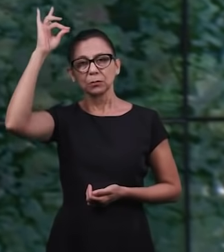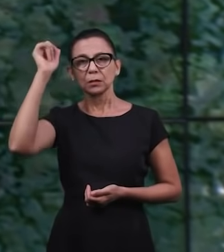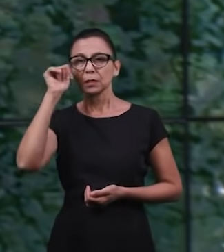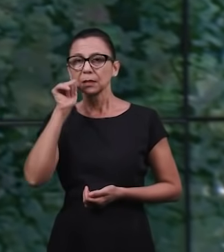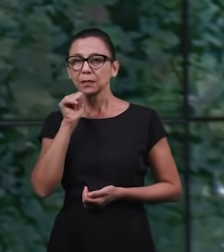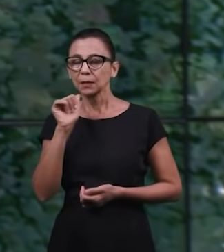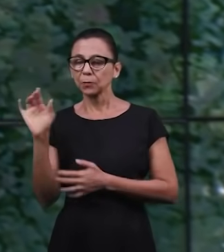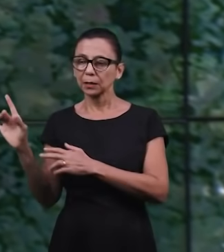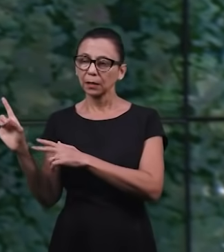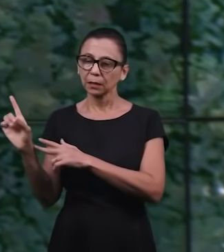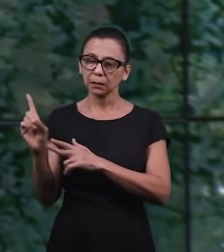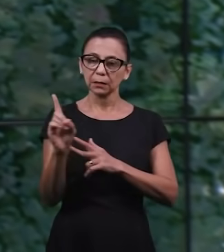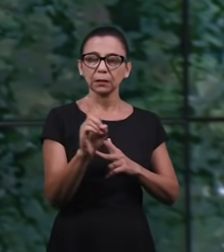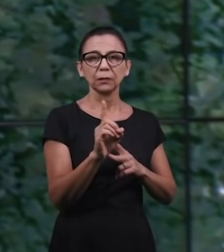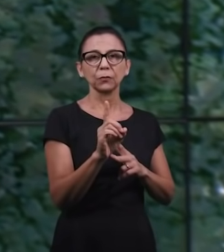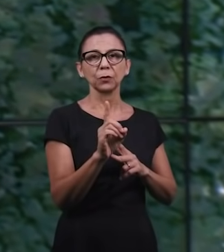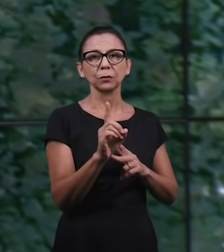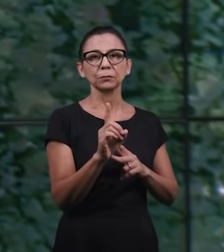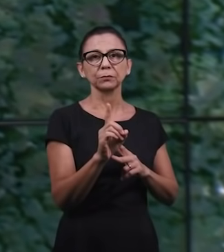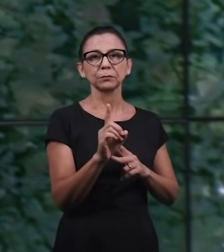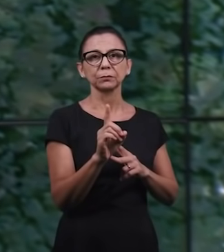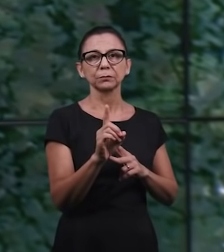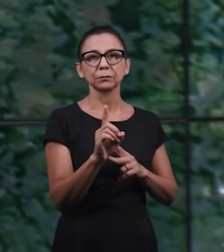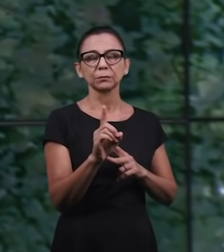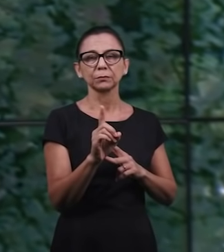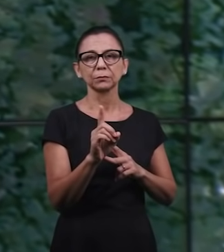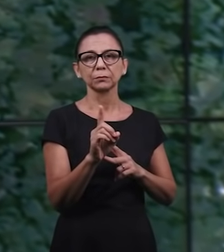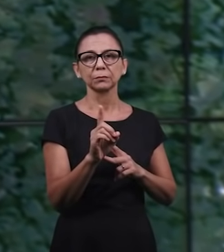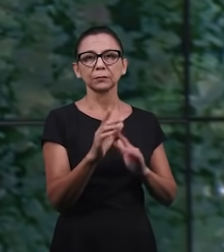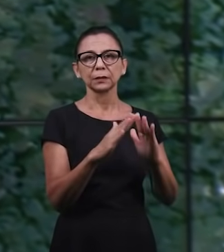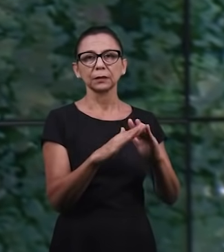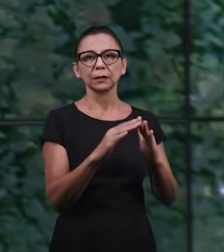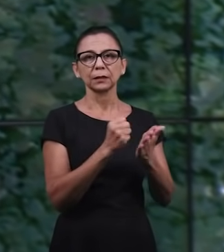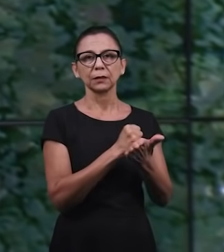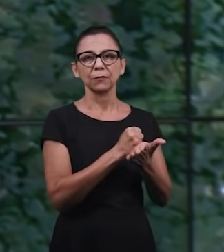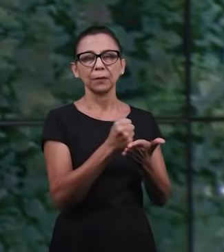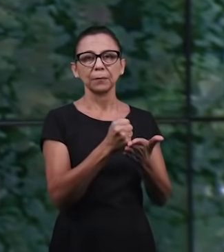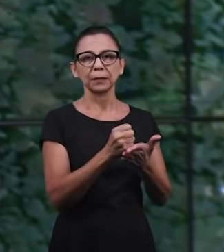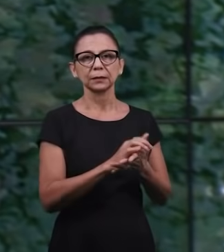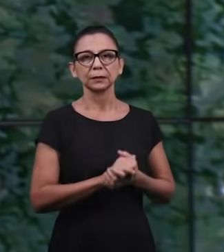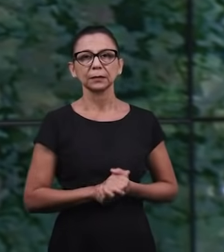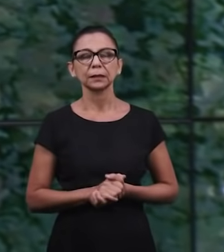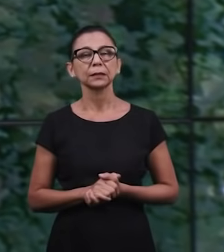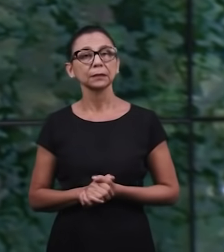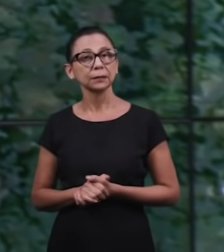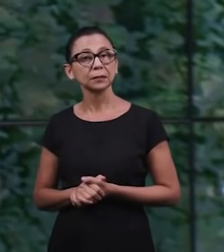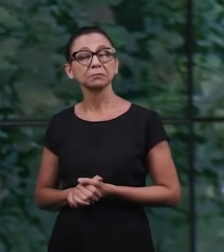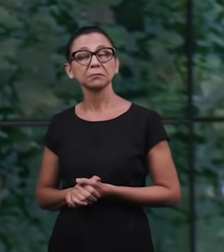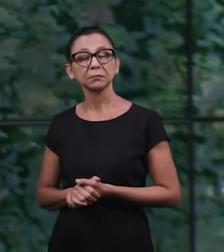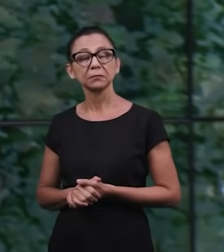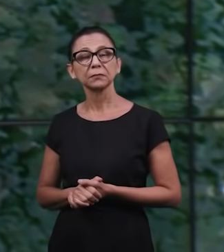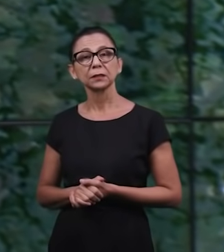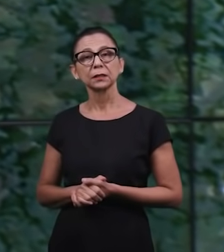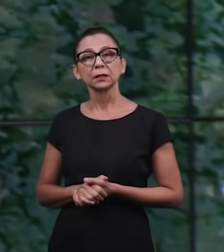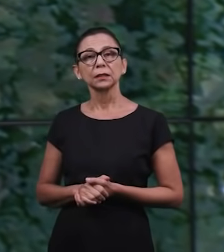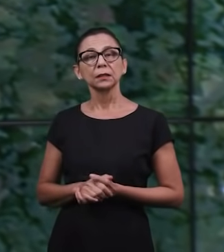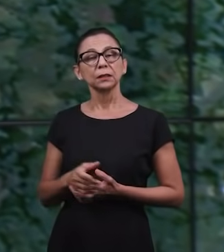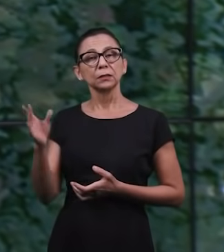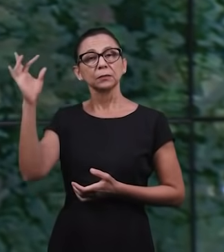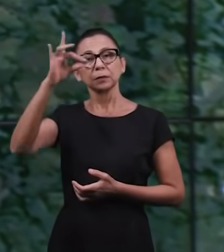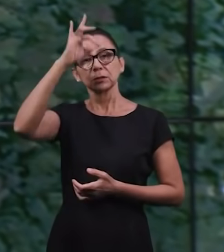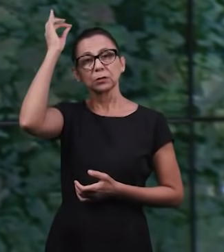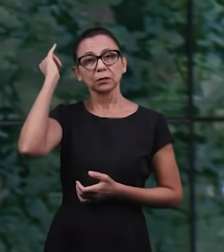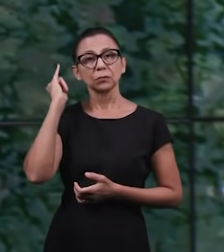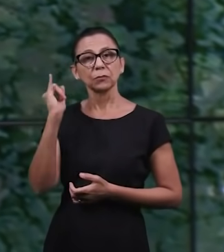pelo Espírito Santo, porque o Espírito Santo falou para ela qual era o assunto, né, que estava sendo